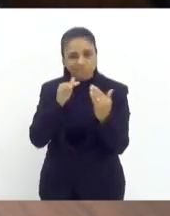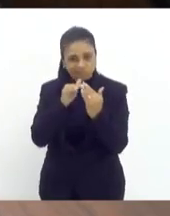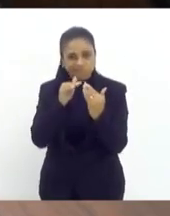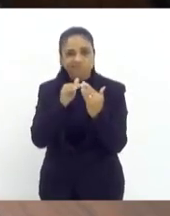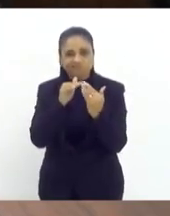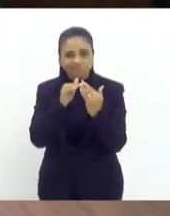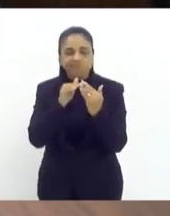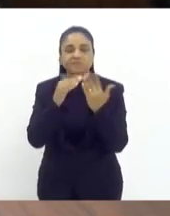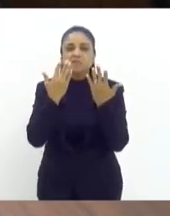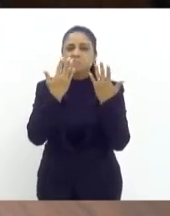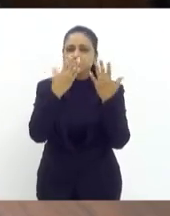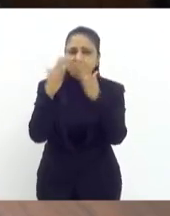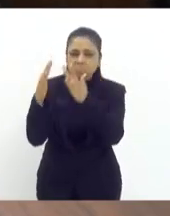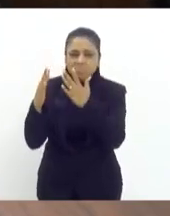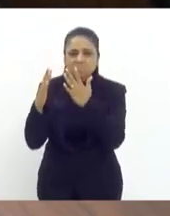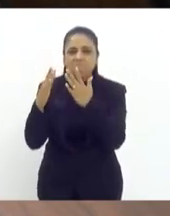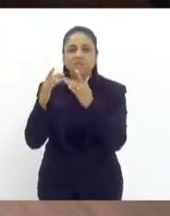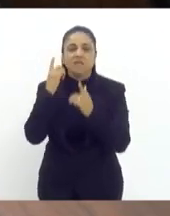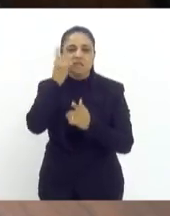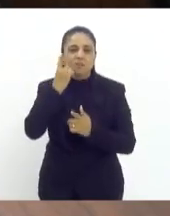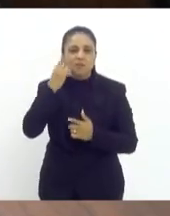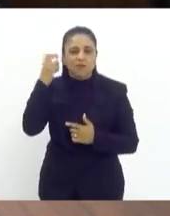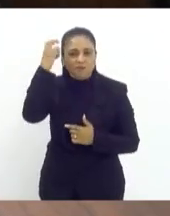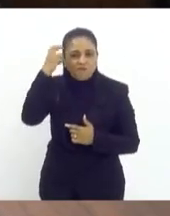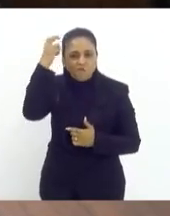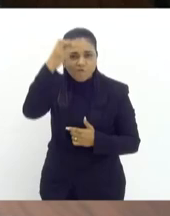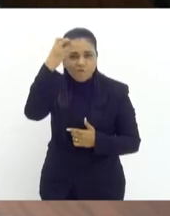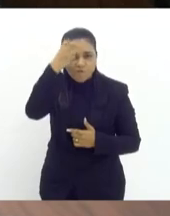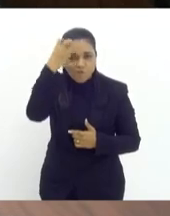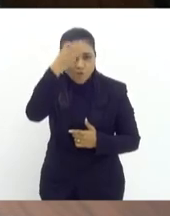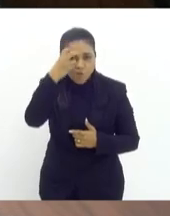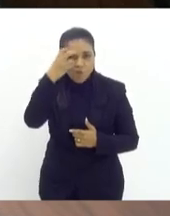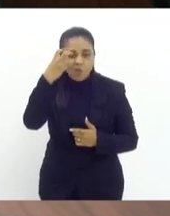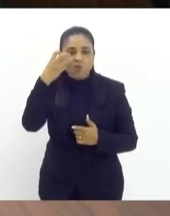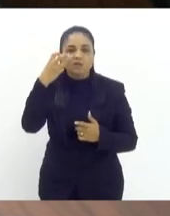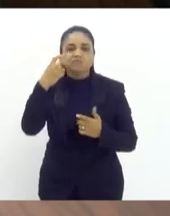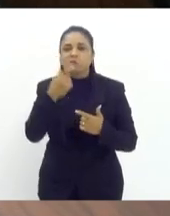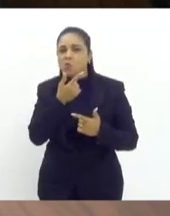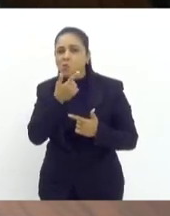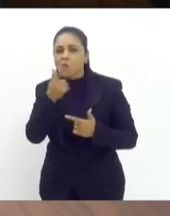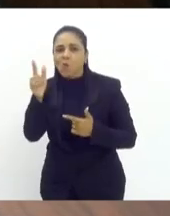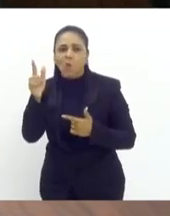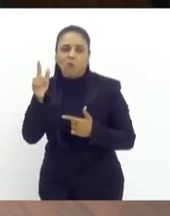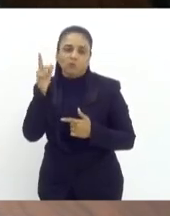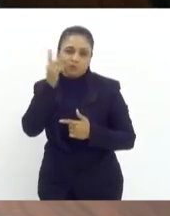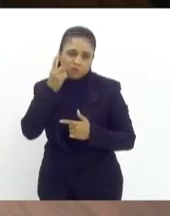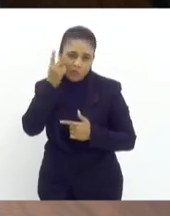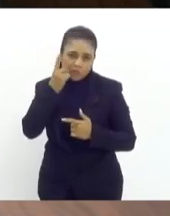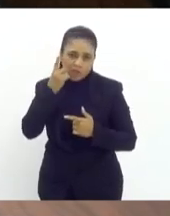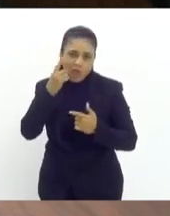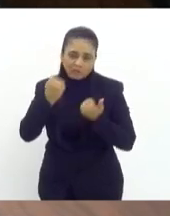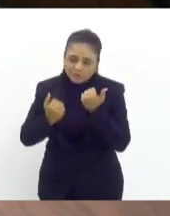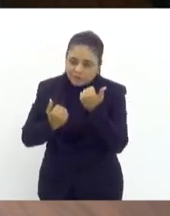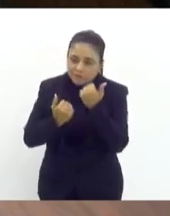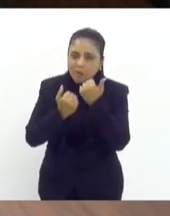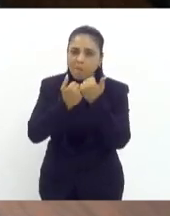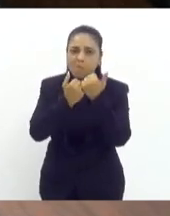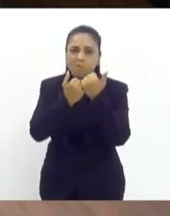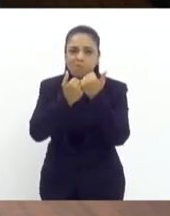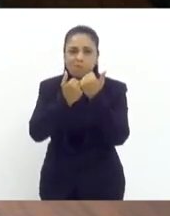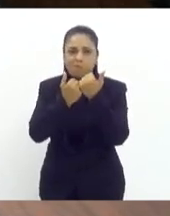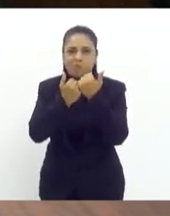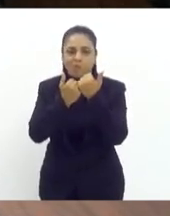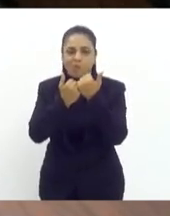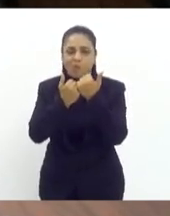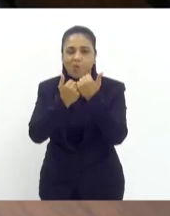a deputada Verônica Lima com que com todos os outros que foram solidários e